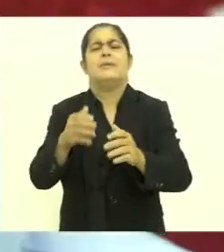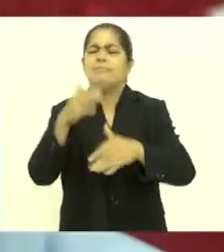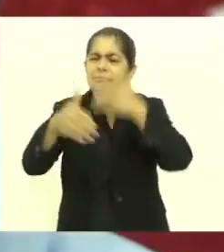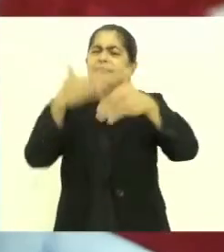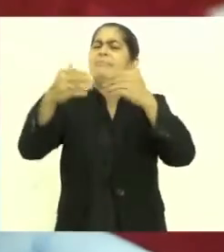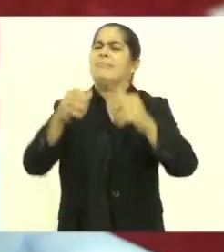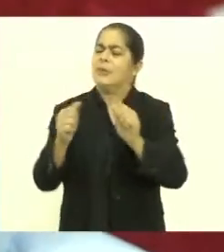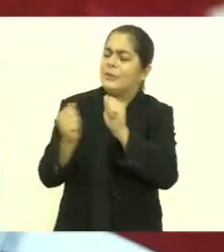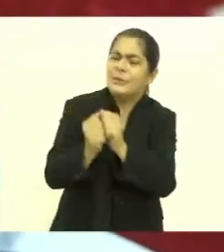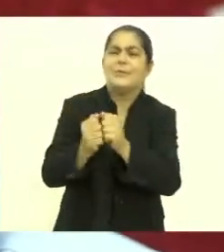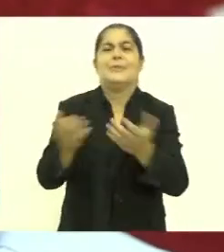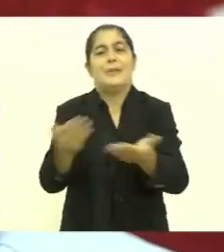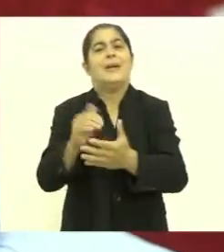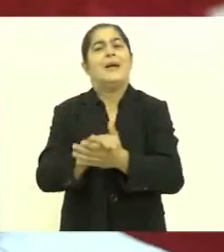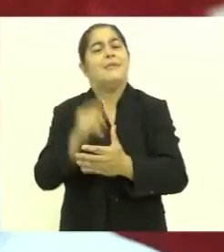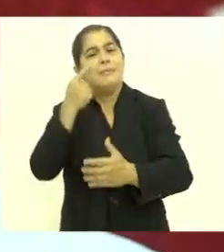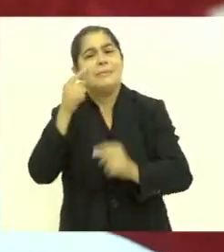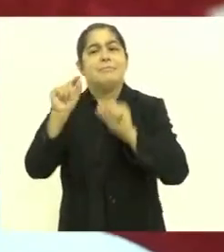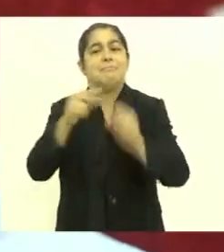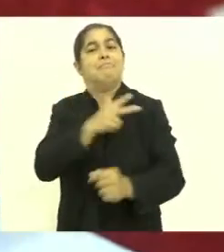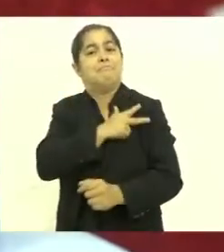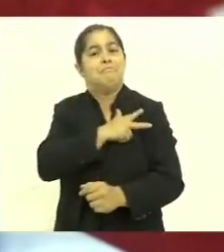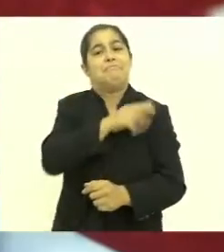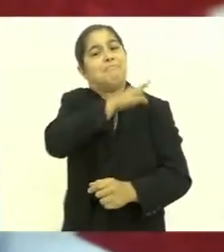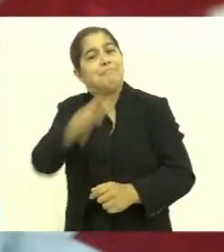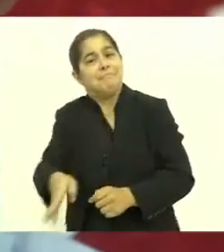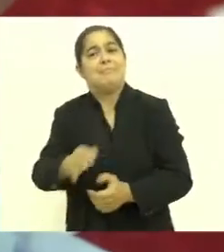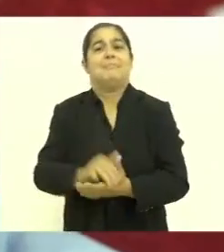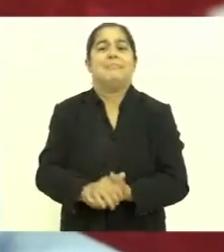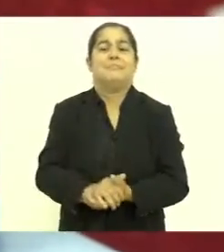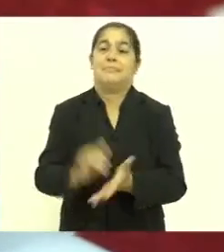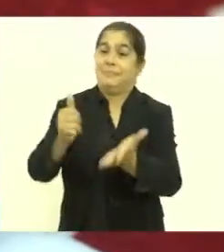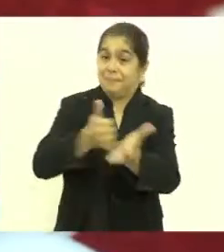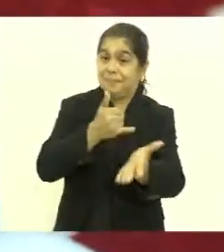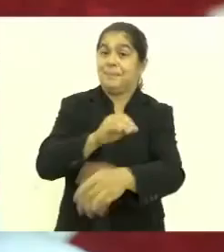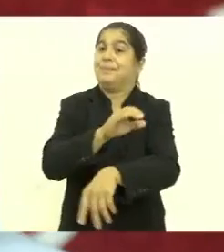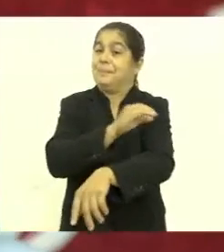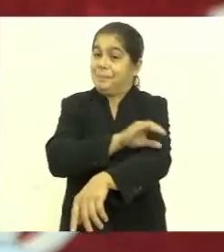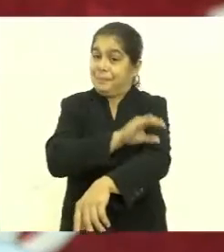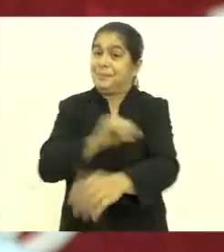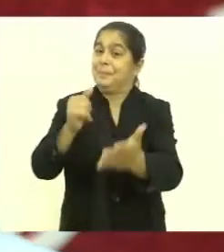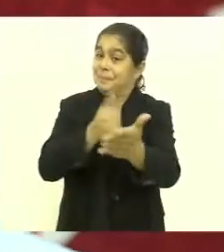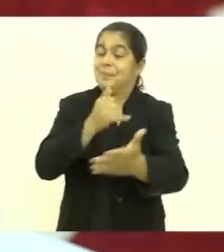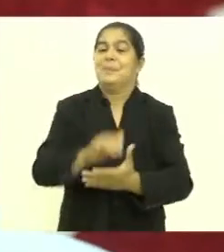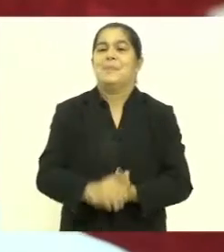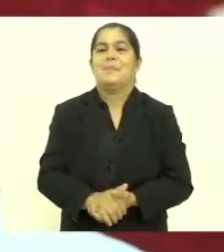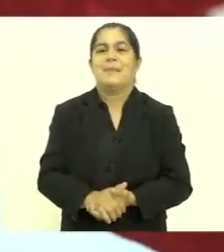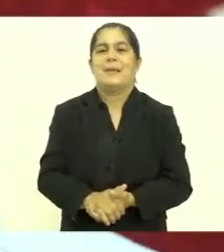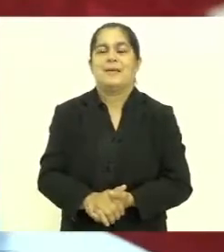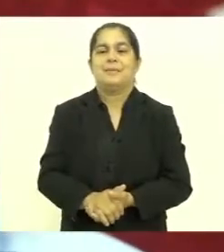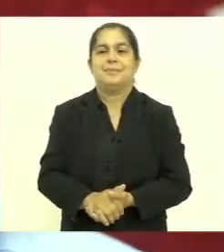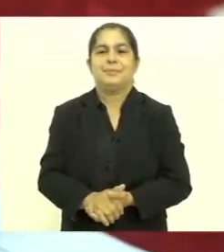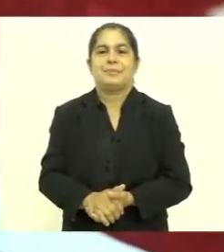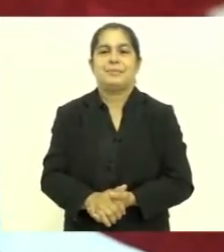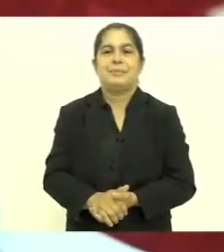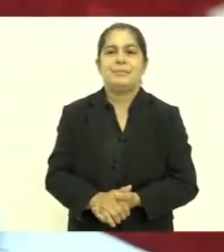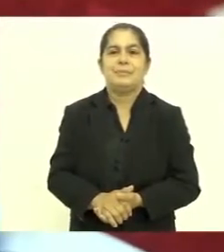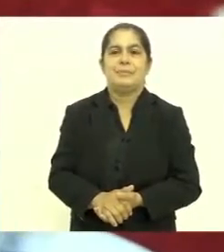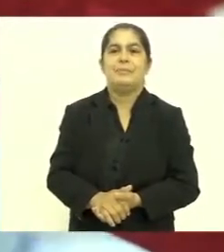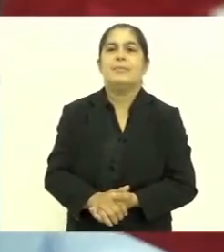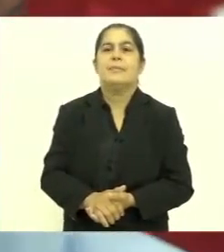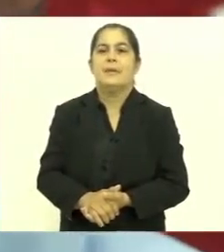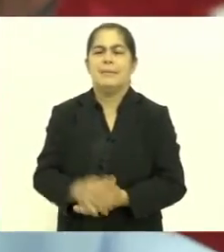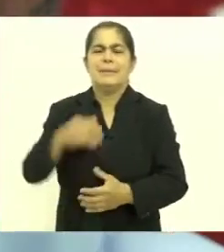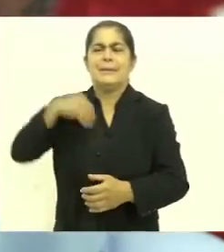que eu poderia também acompanhá-la, né? E nós procuramos a FUNAD, me inscrevi no curso. Claro